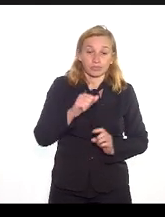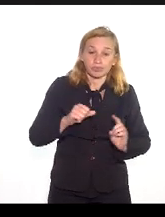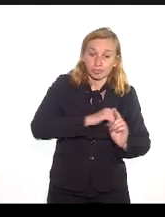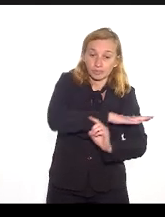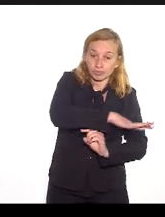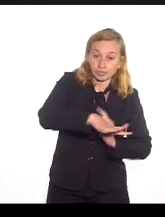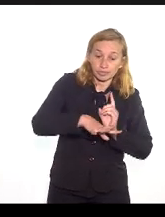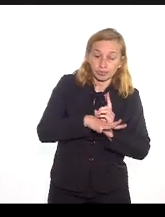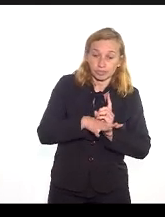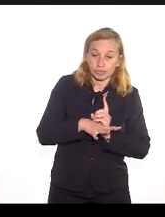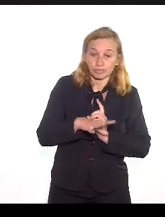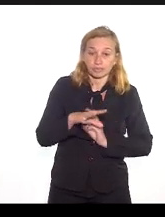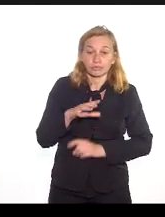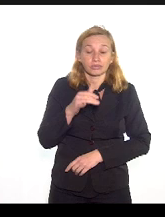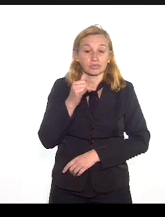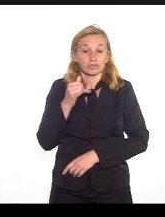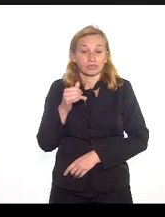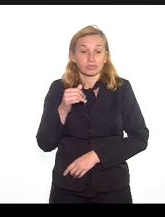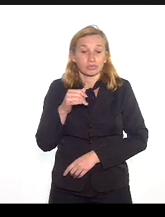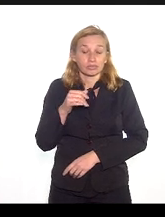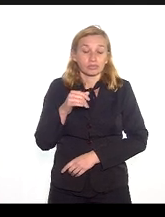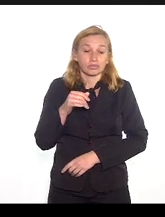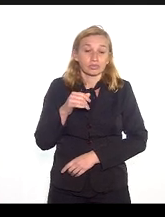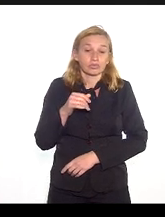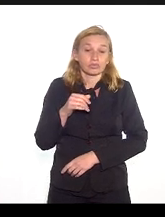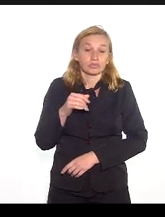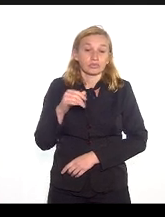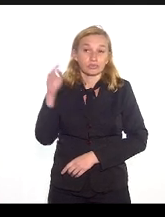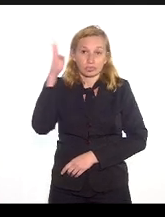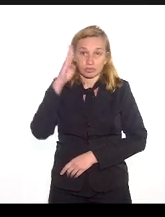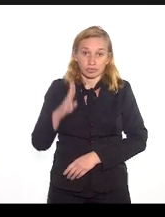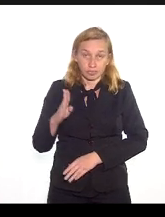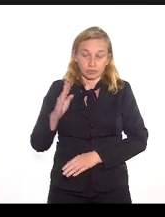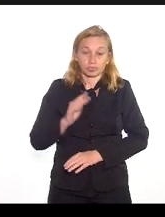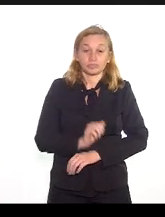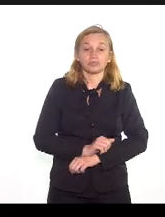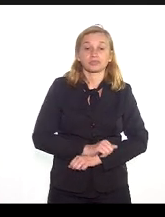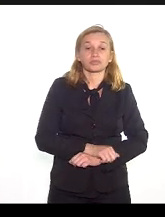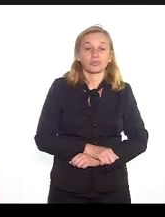sociedade fluminense e do Brasil como um todo?